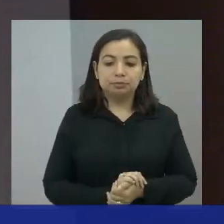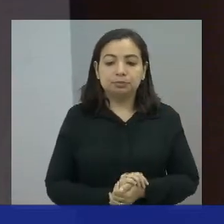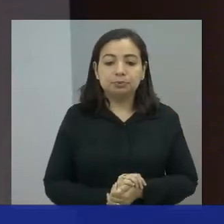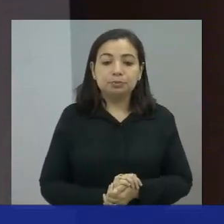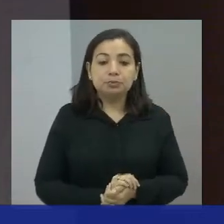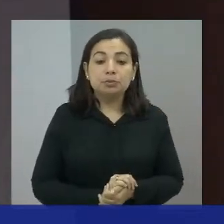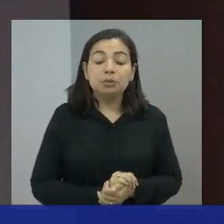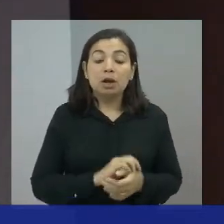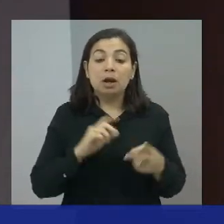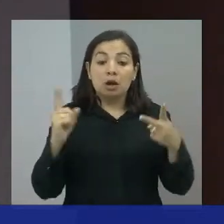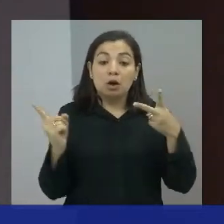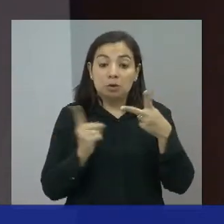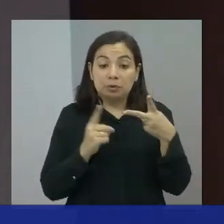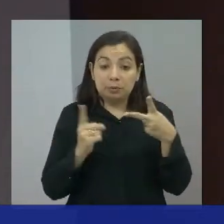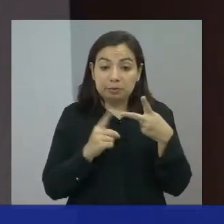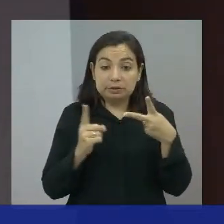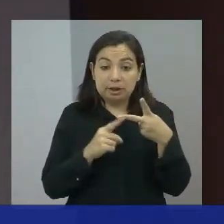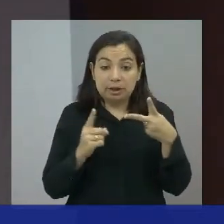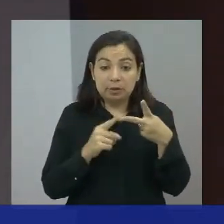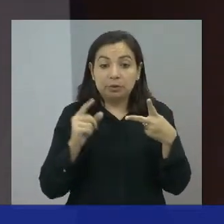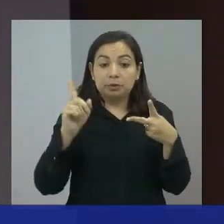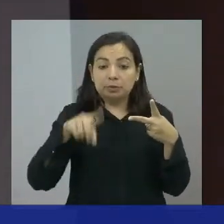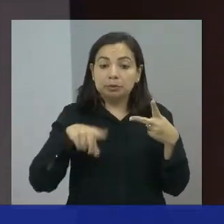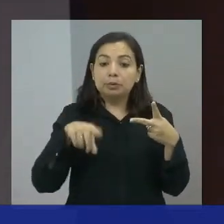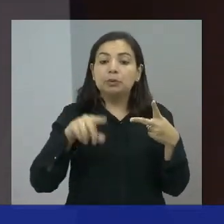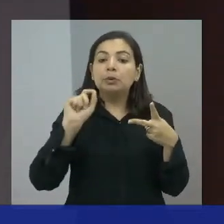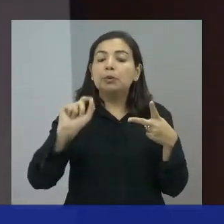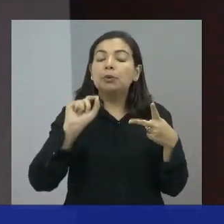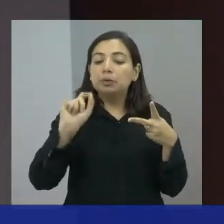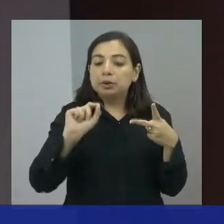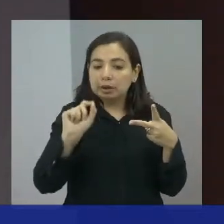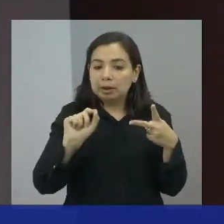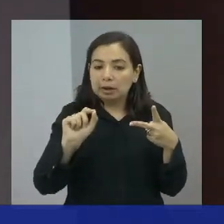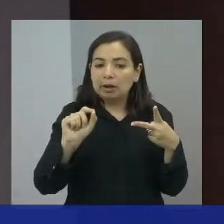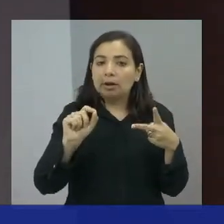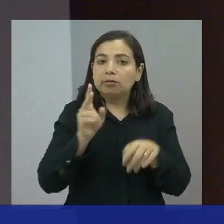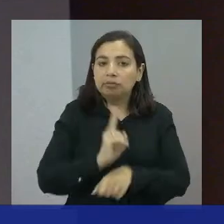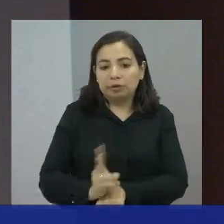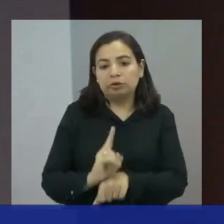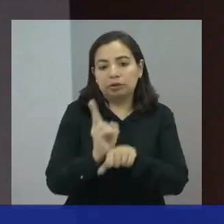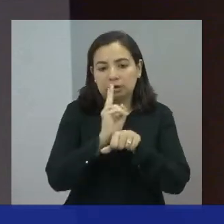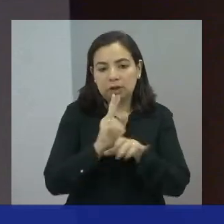O segundo aspecto do poder de polícia administrativo é a fiscalização.